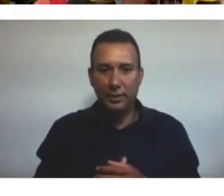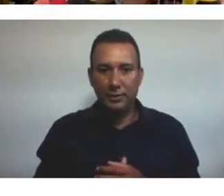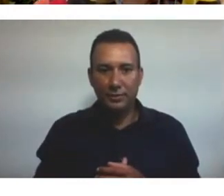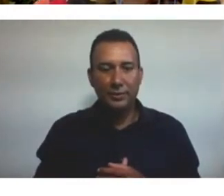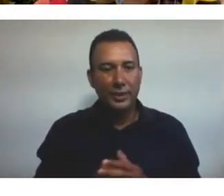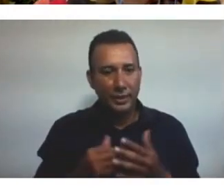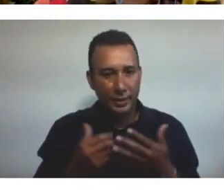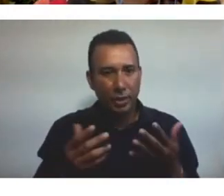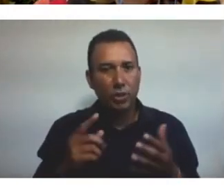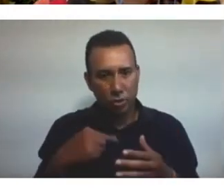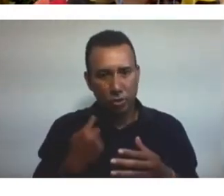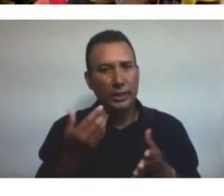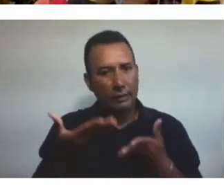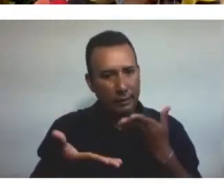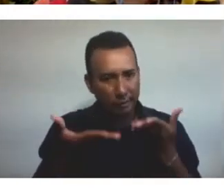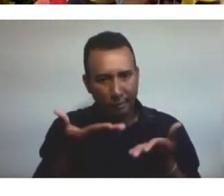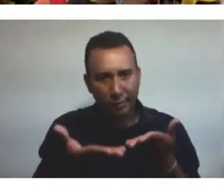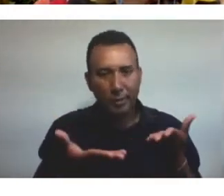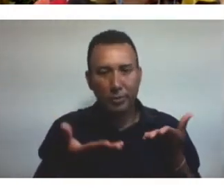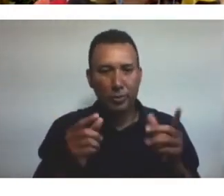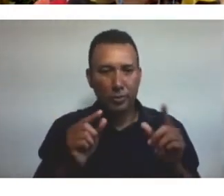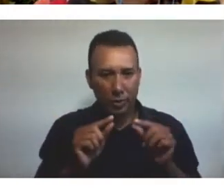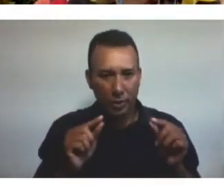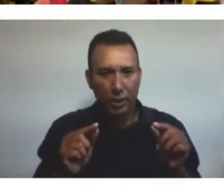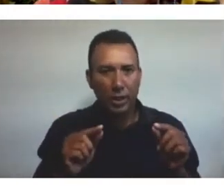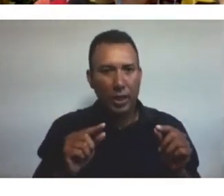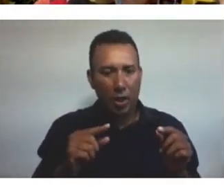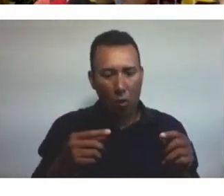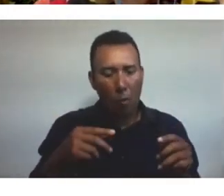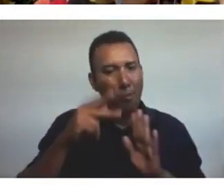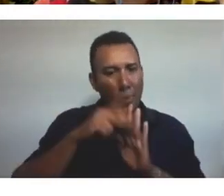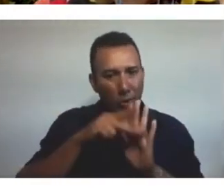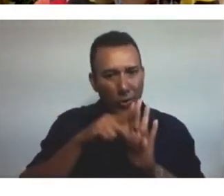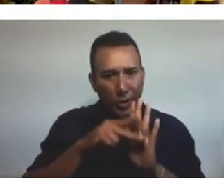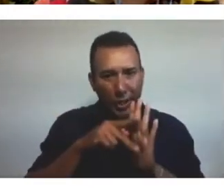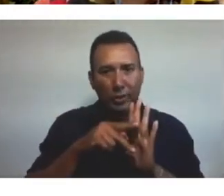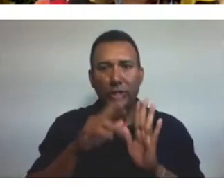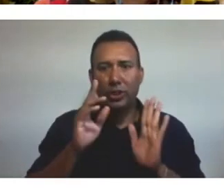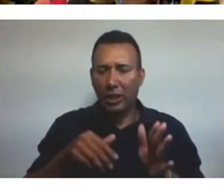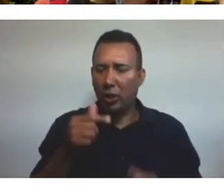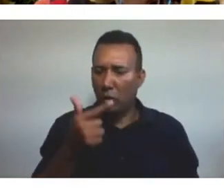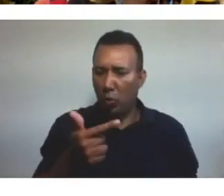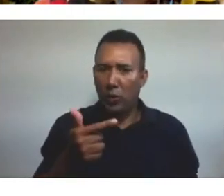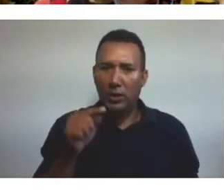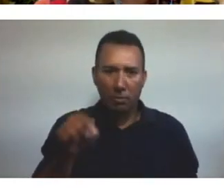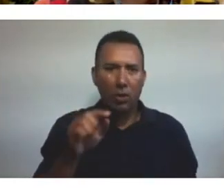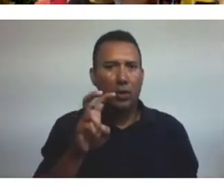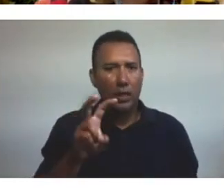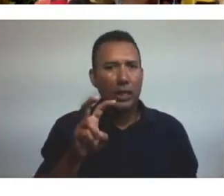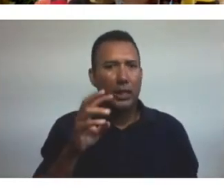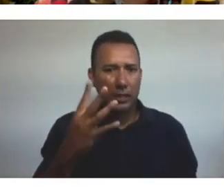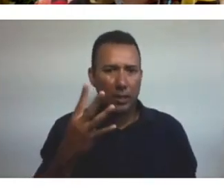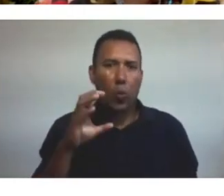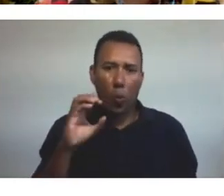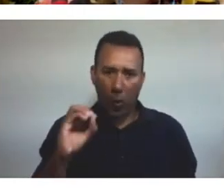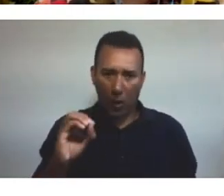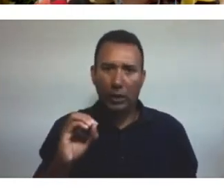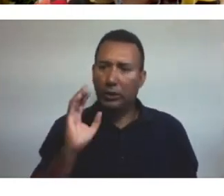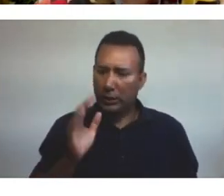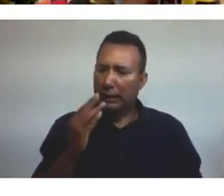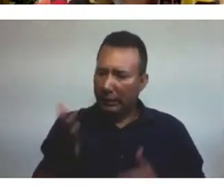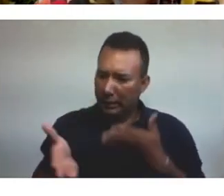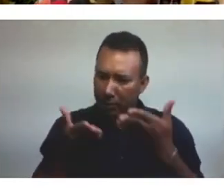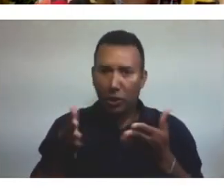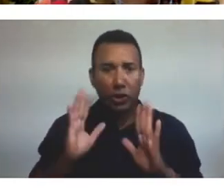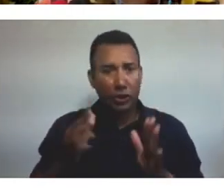Então, atendemos até o momento, né, nesses anos de projeto, 2.540 crianças presencialmente, significa